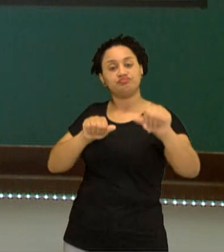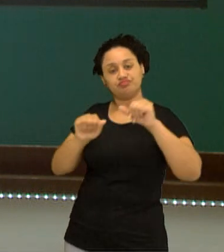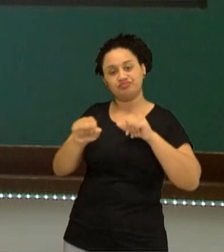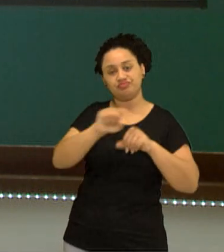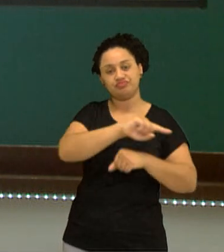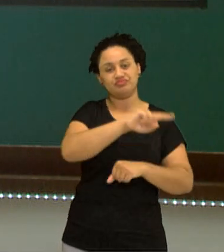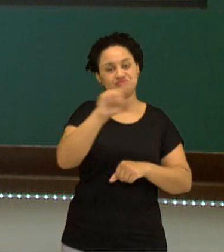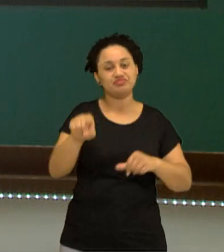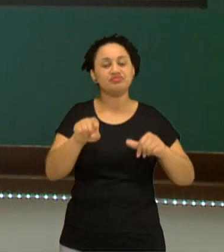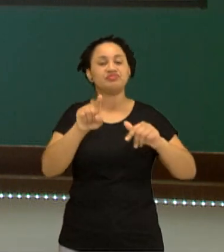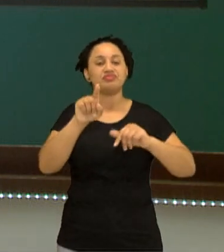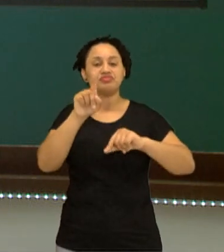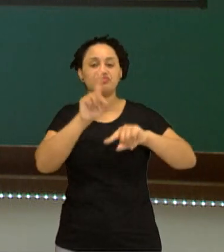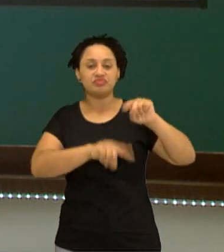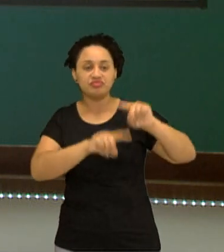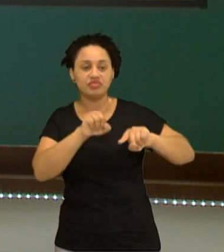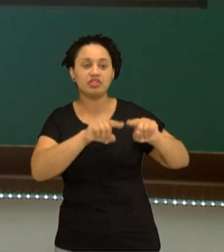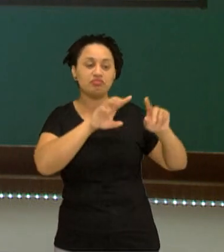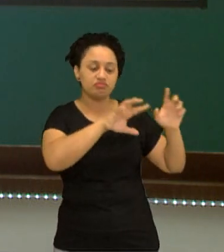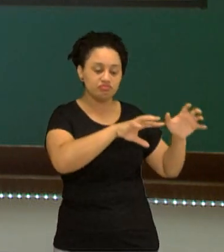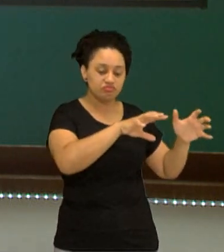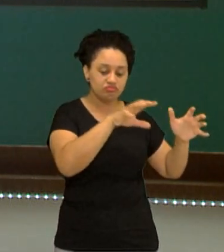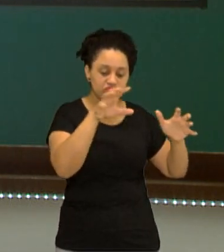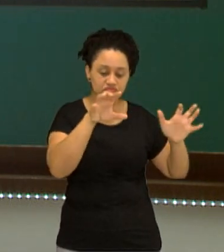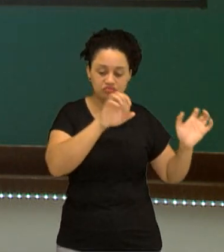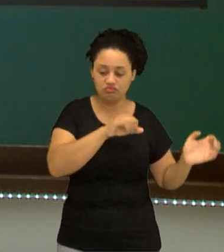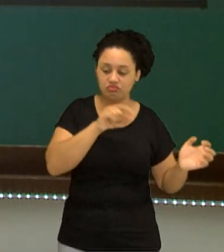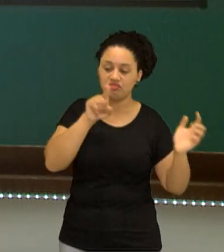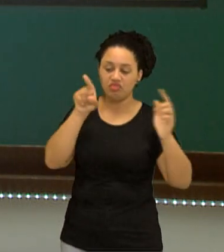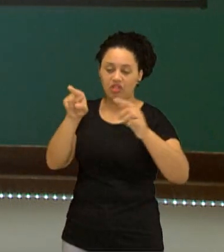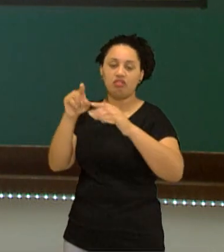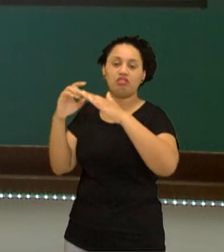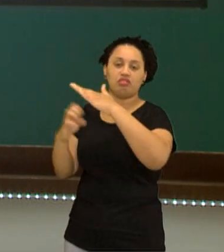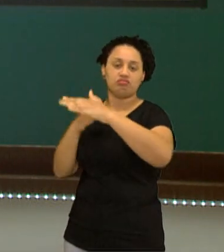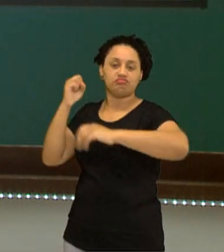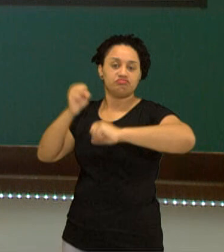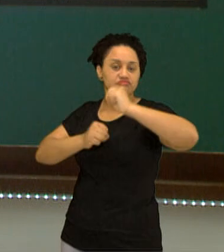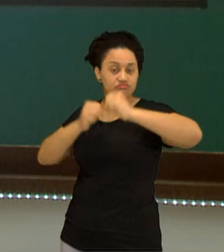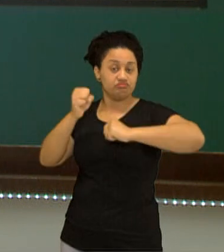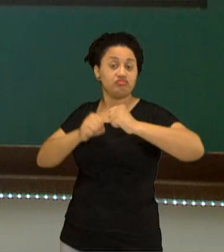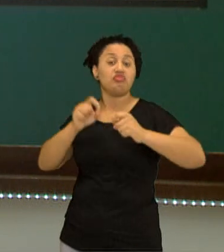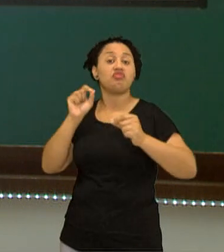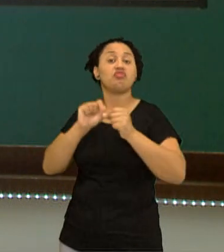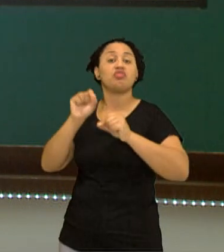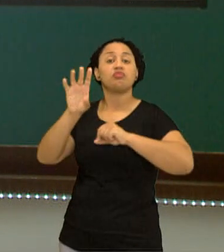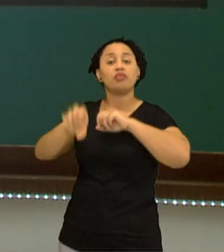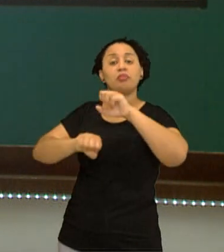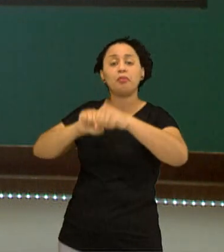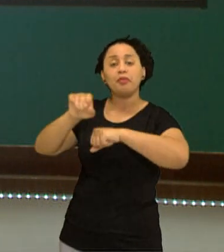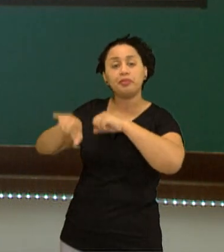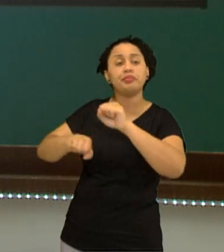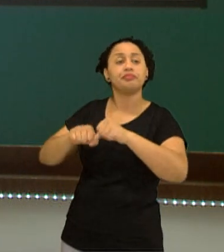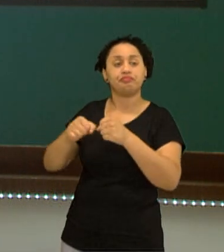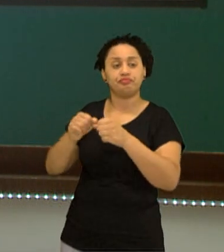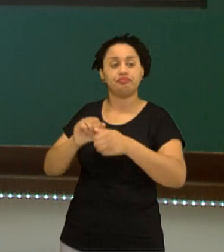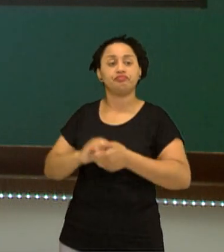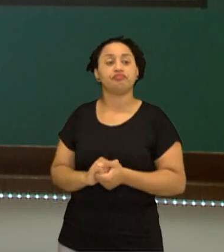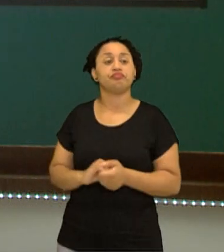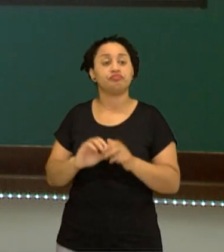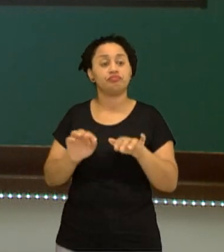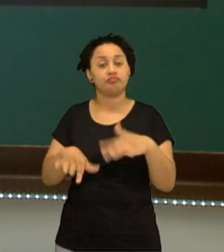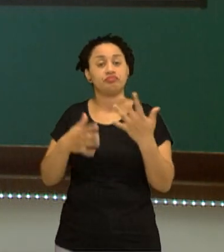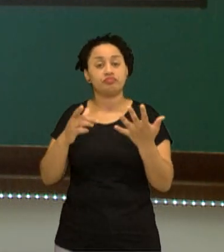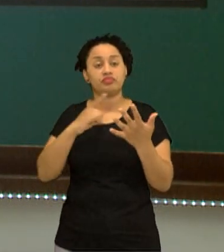transformar esses materiais. Nós vamos levar para uma indústria, nós vamos levar para uma fábrica e mexer com eles. Então